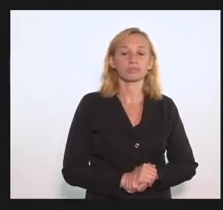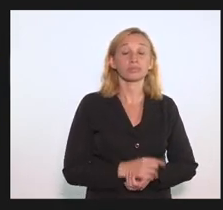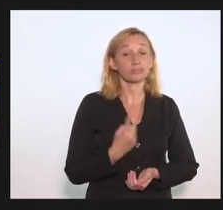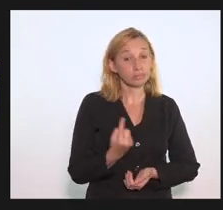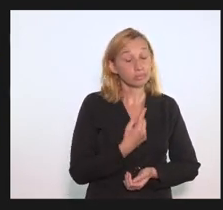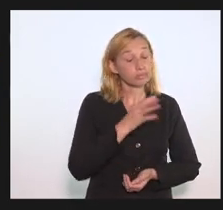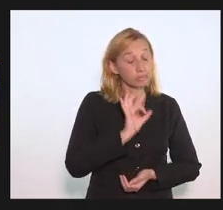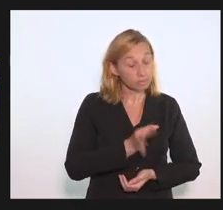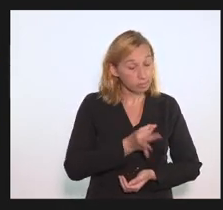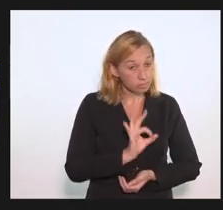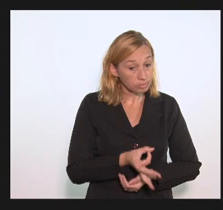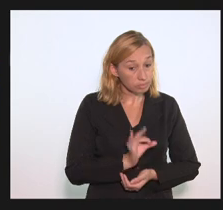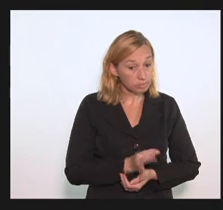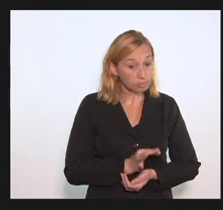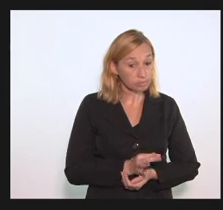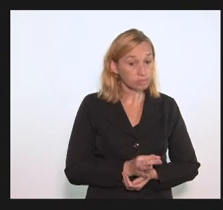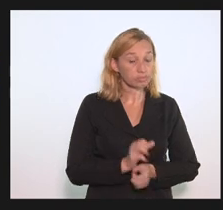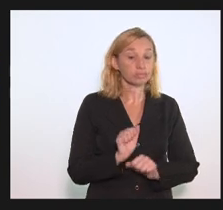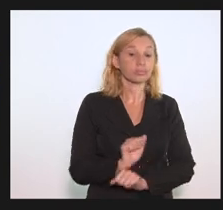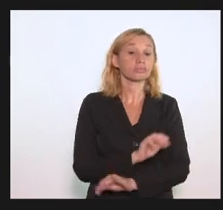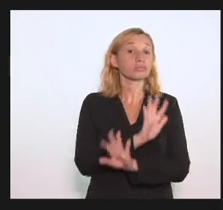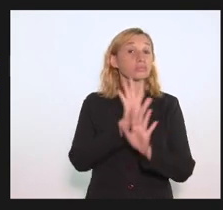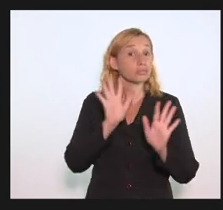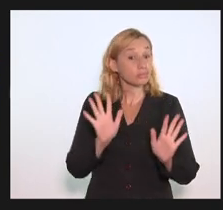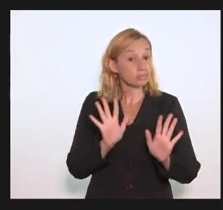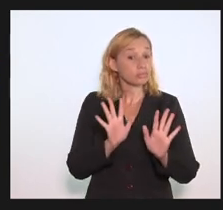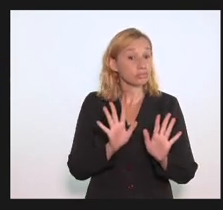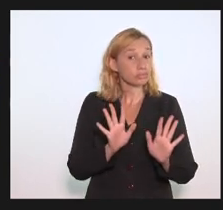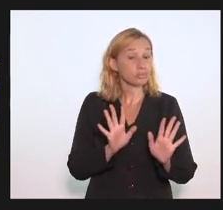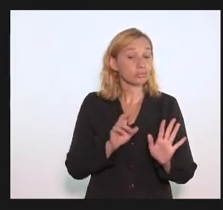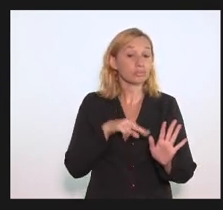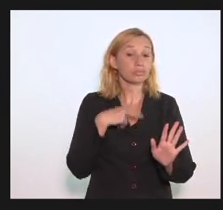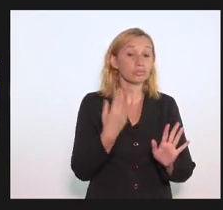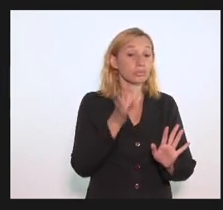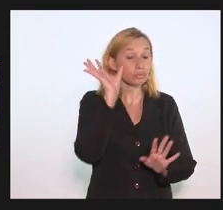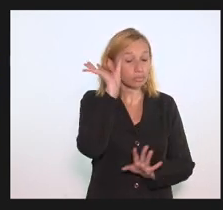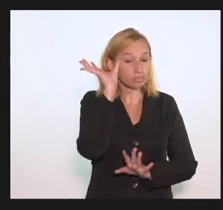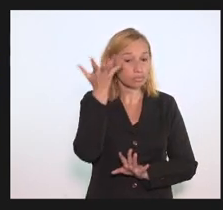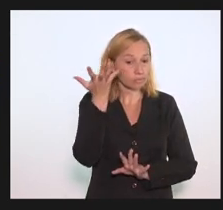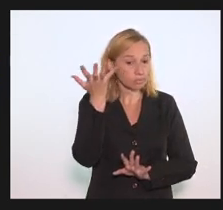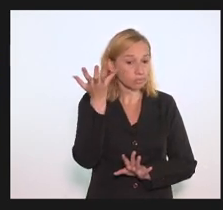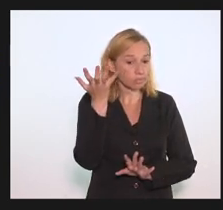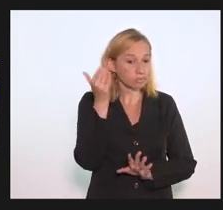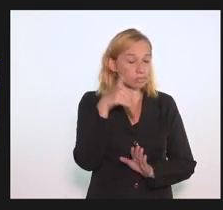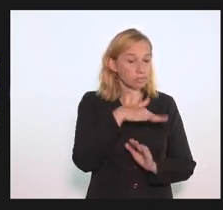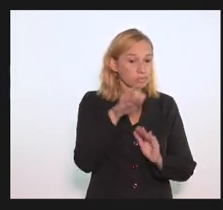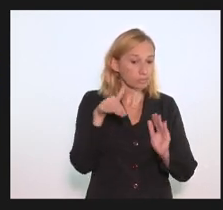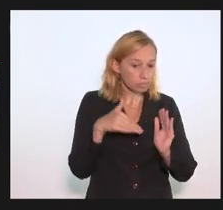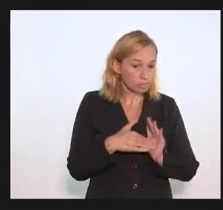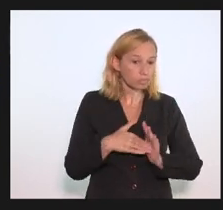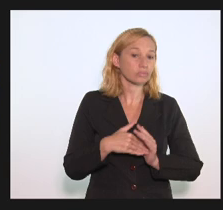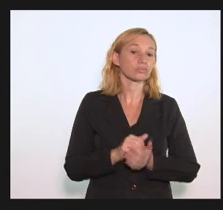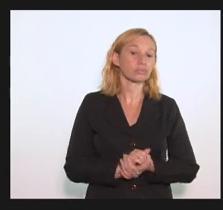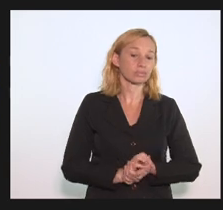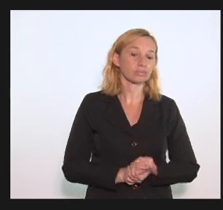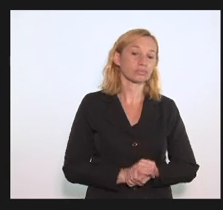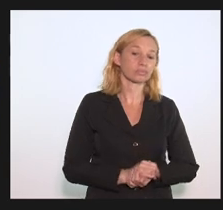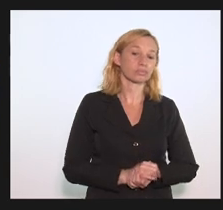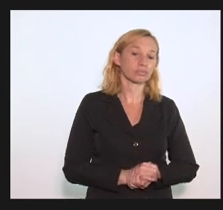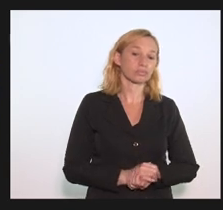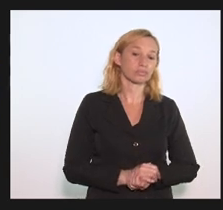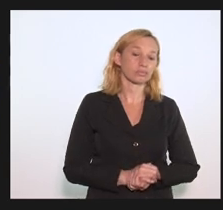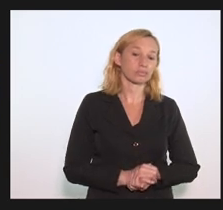nós teremos esclarecimentos, se não a solução total e completa, que seria quase